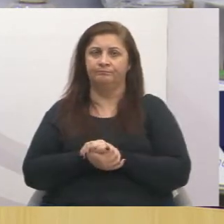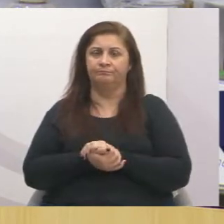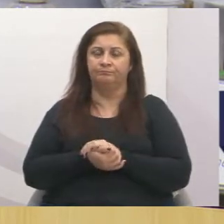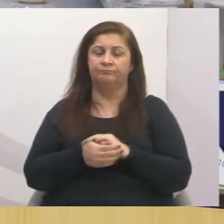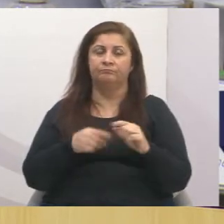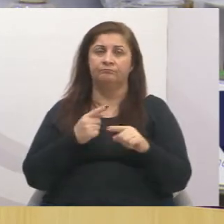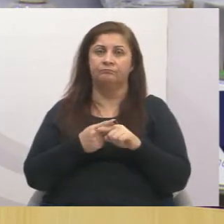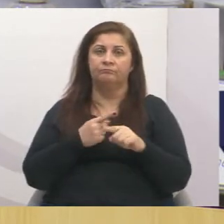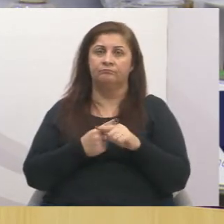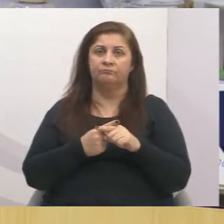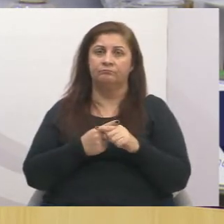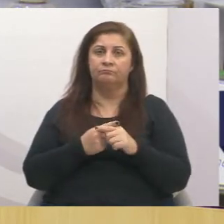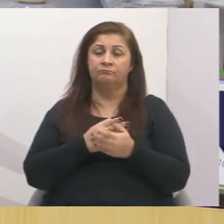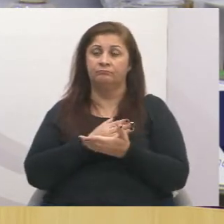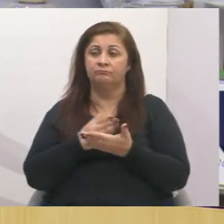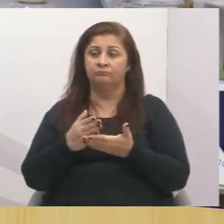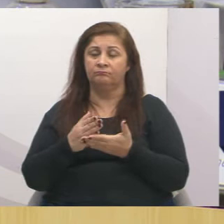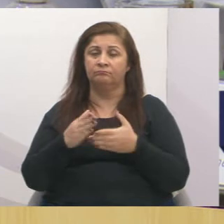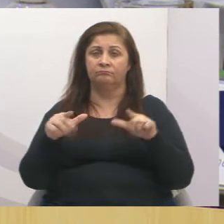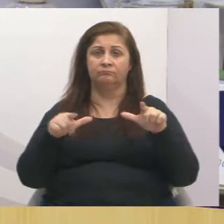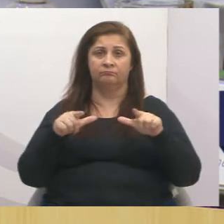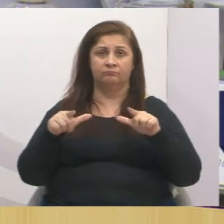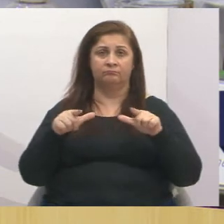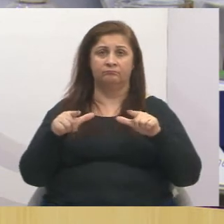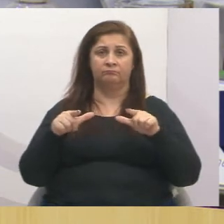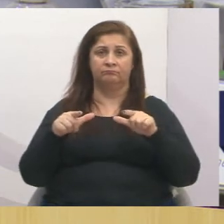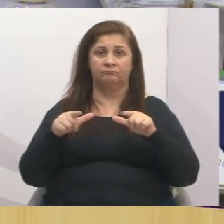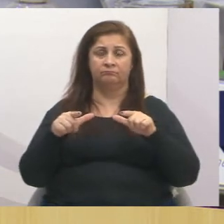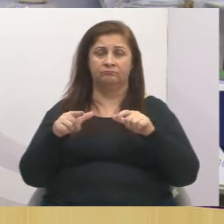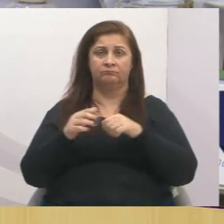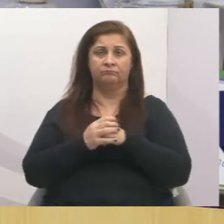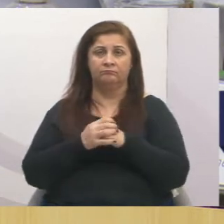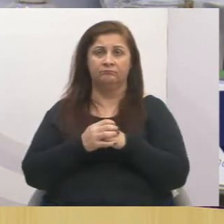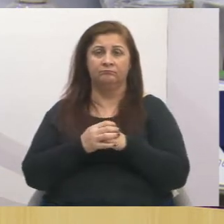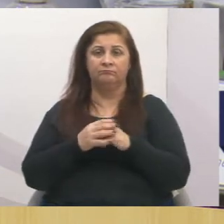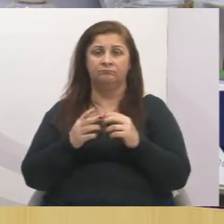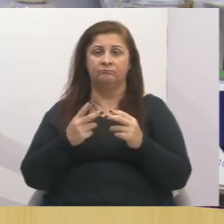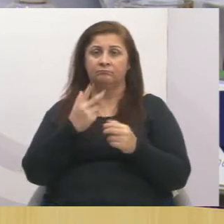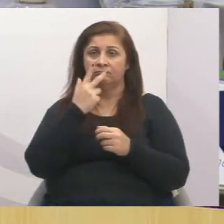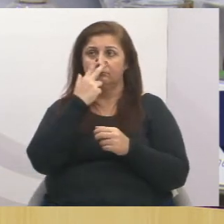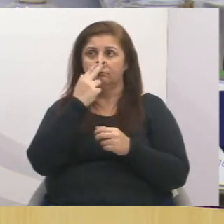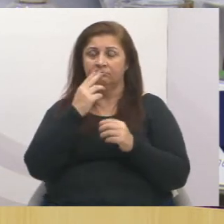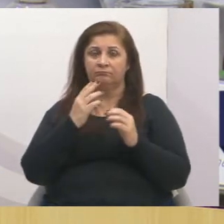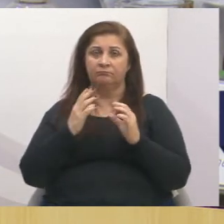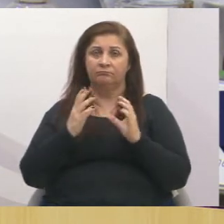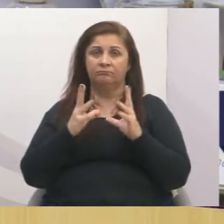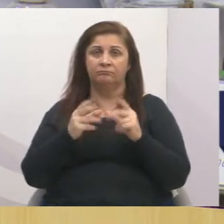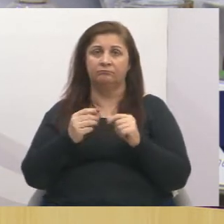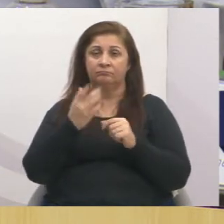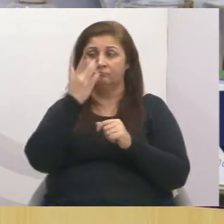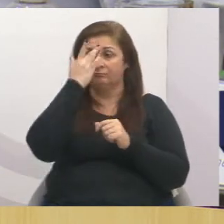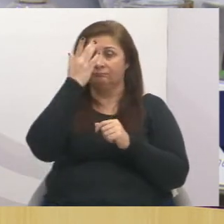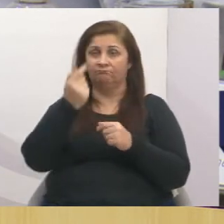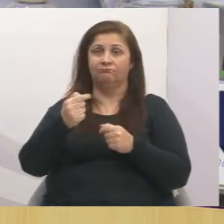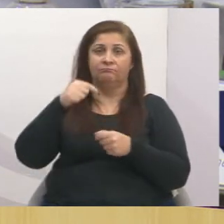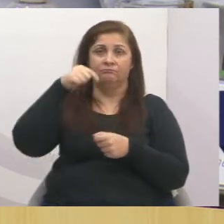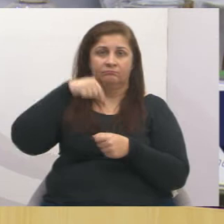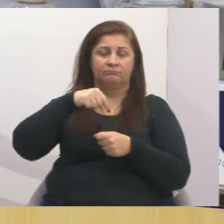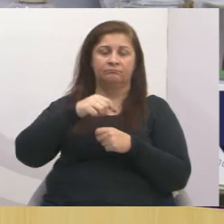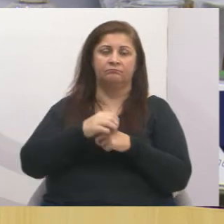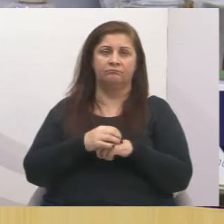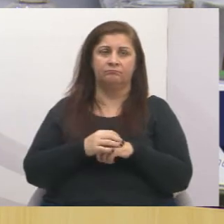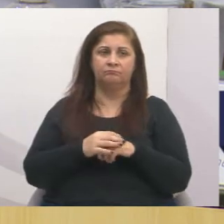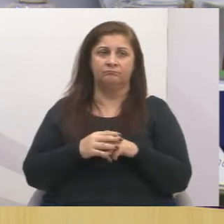você entra no poder público, você vê que tudo é mais fácil para quem está do lado de cá. Tudo é